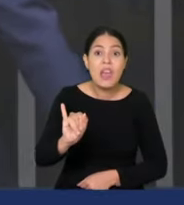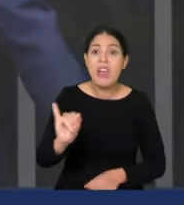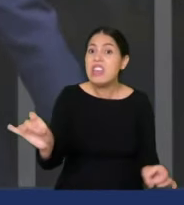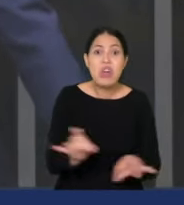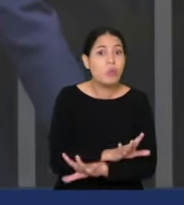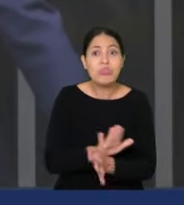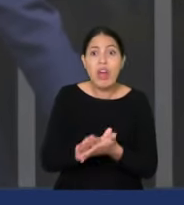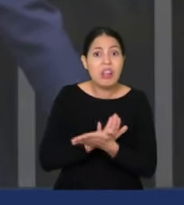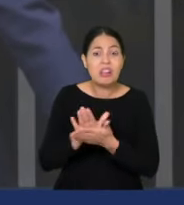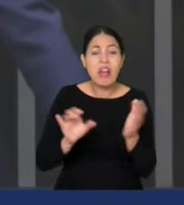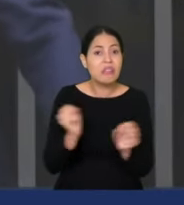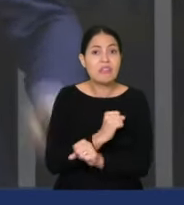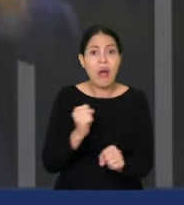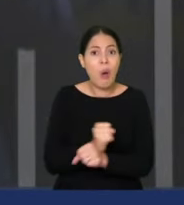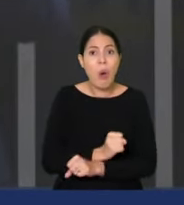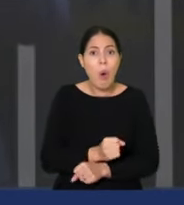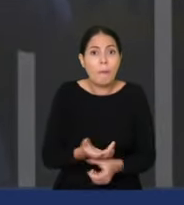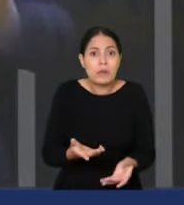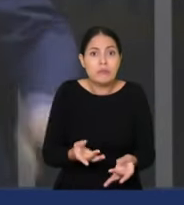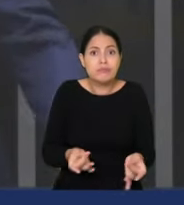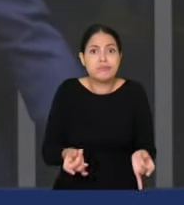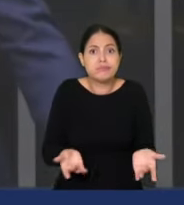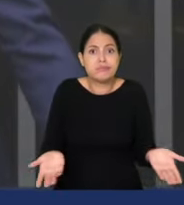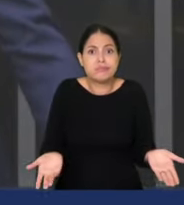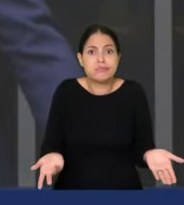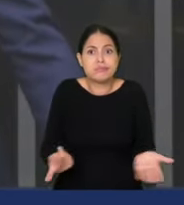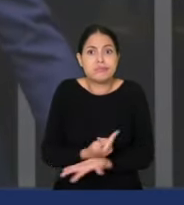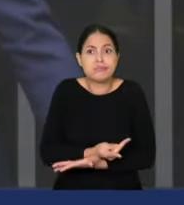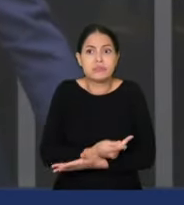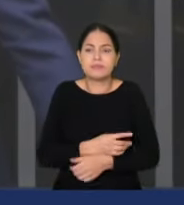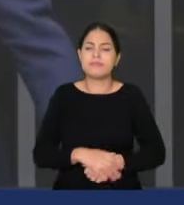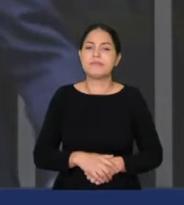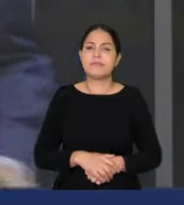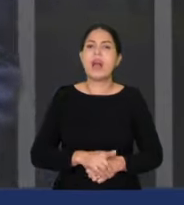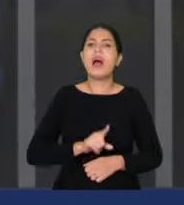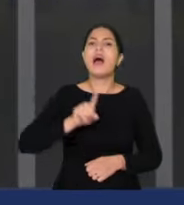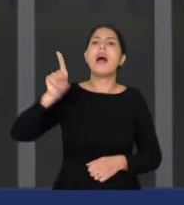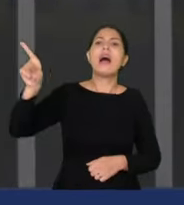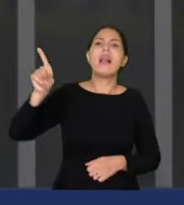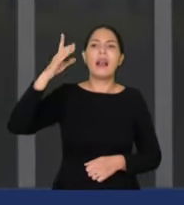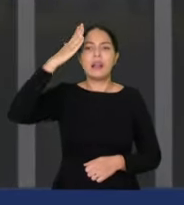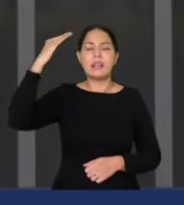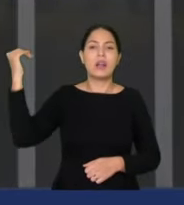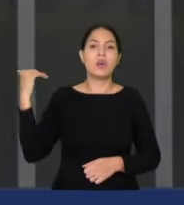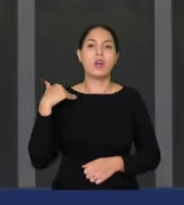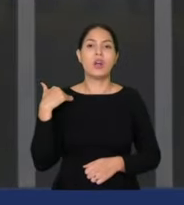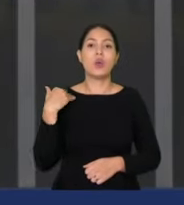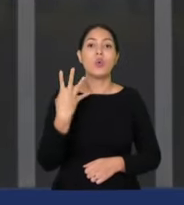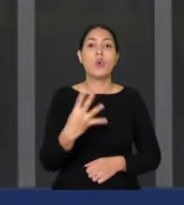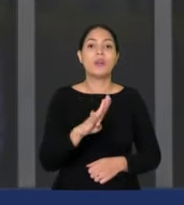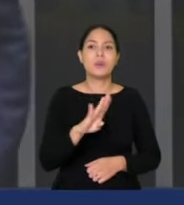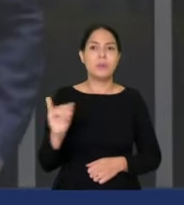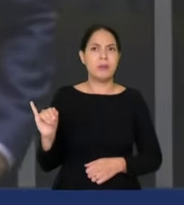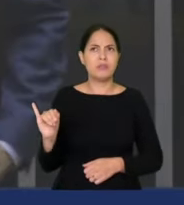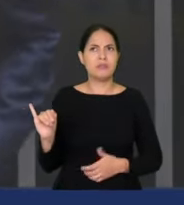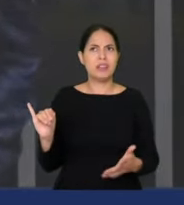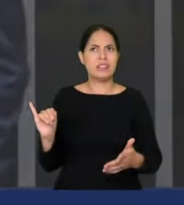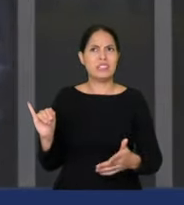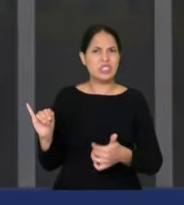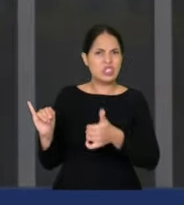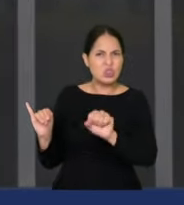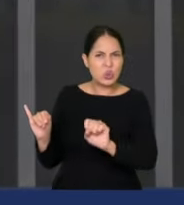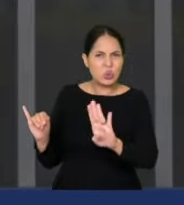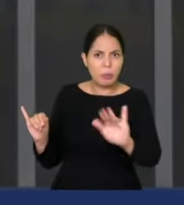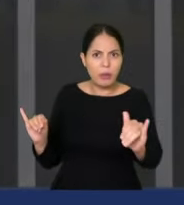mais cara do mundo é na Coreia, custou 4 bilhões. Então, quando o PT faz